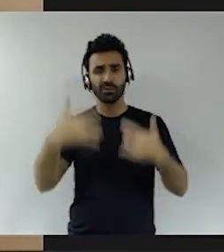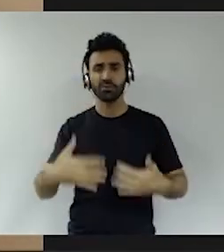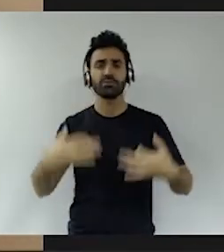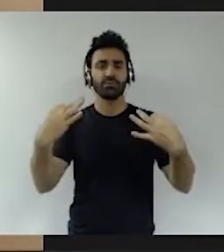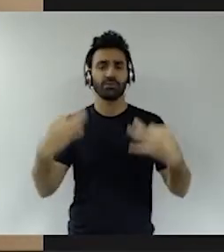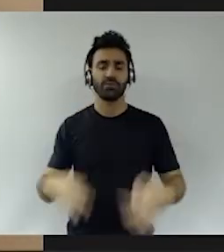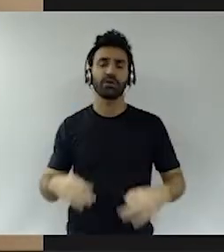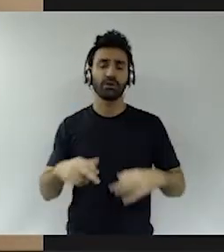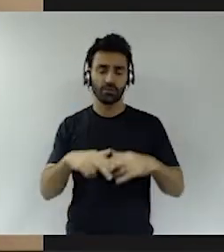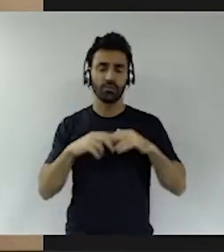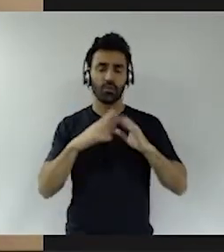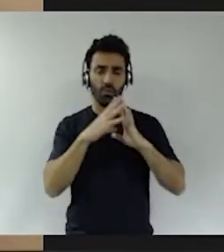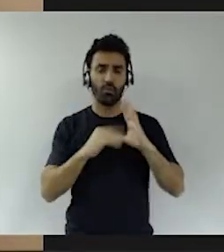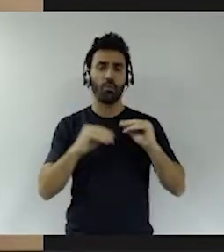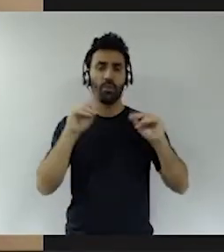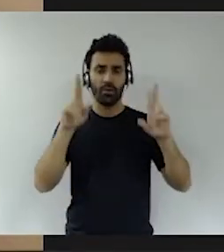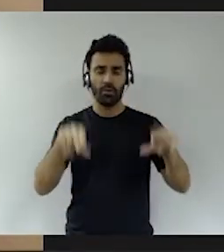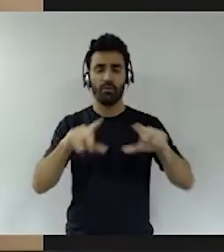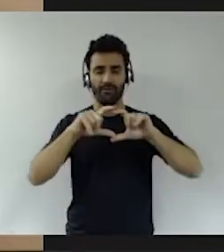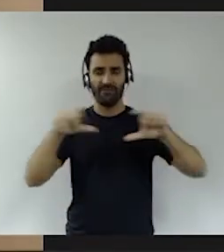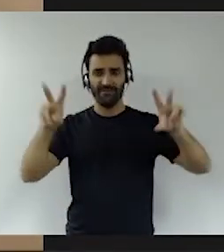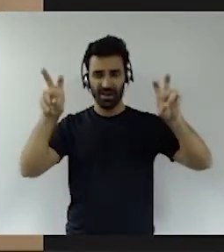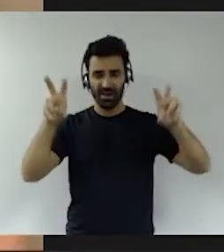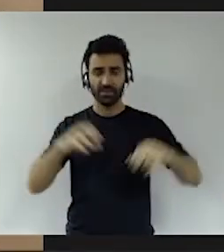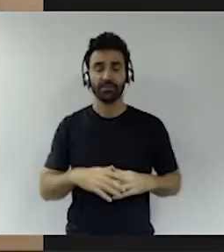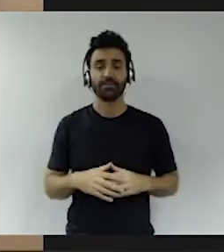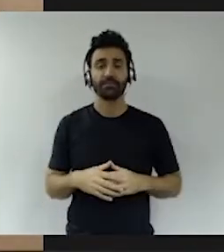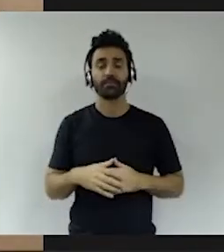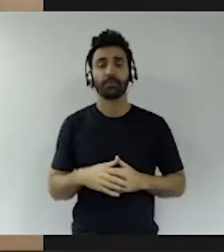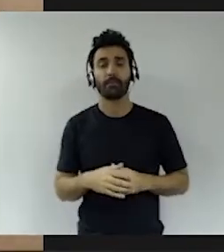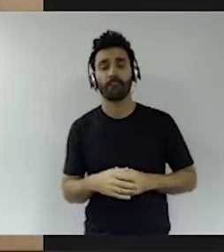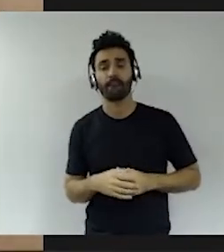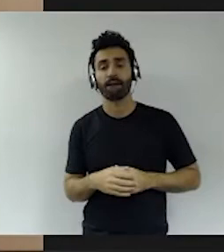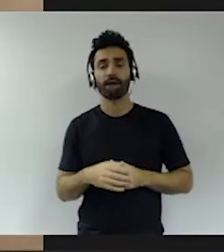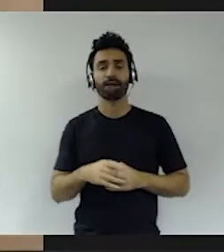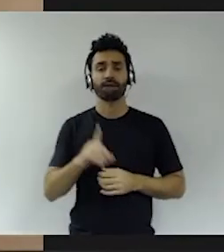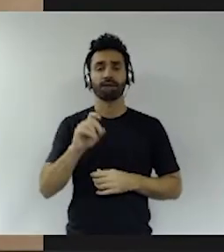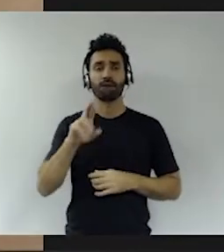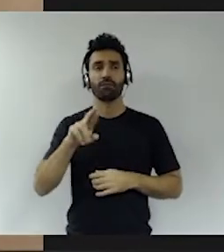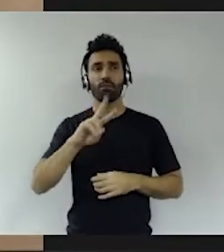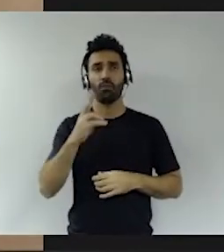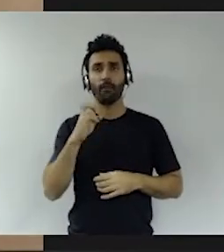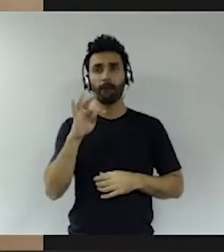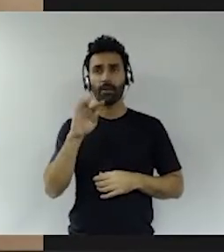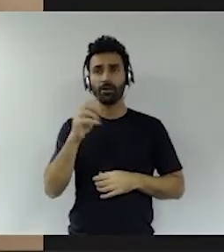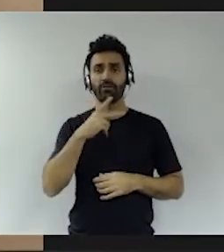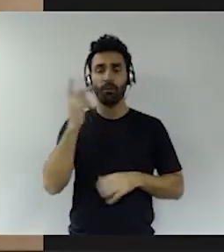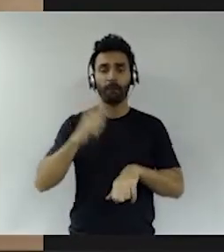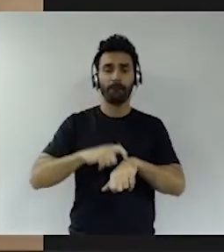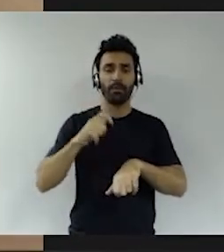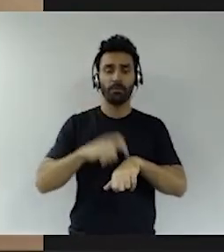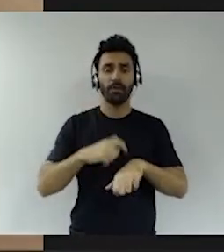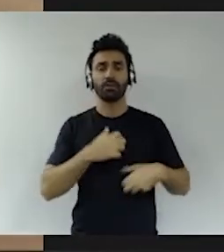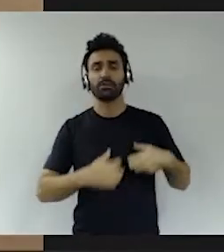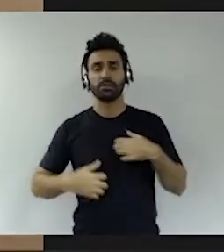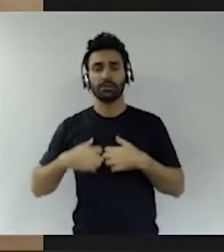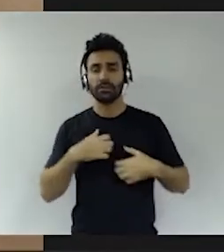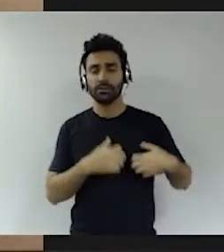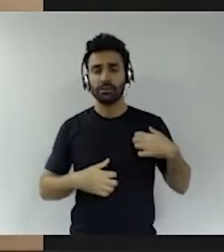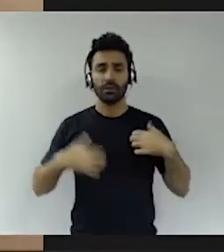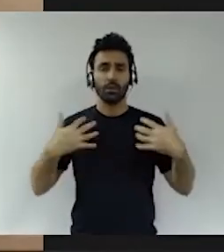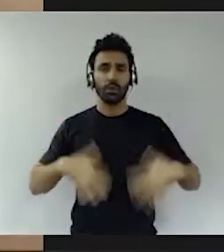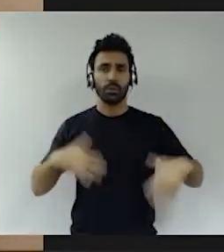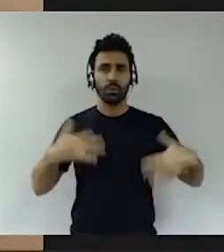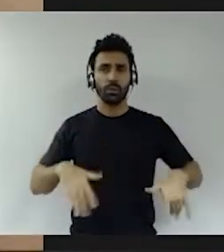dela que eu parto para a segunda etapa da minha fala. O doutor Humberto falou que em momentos de crise e ansiedade, eu notei aqui, momentos de